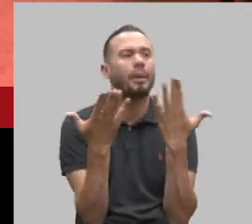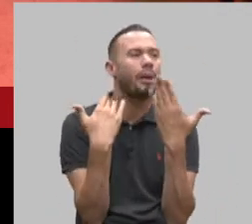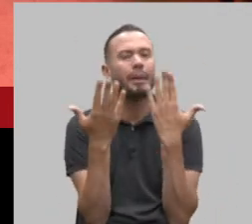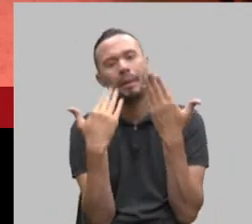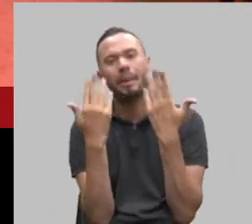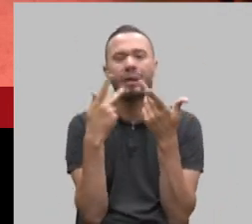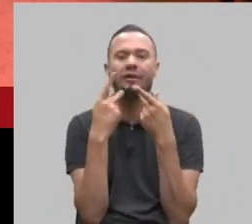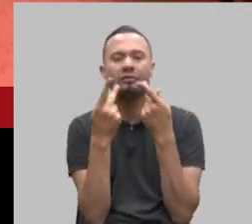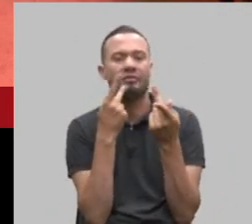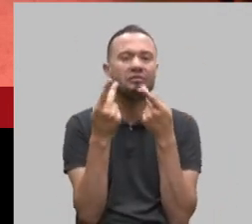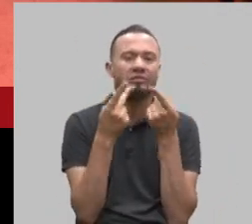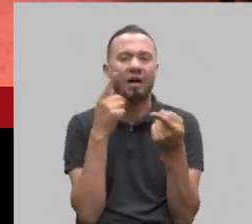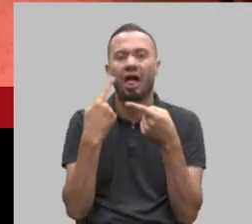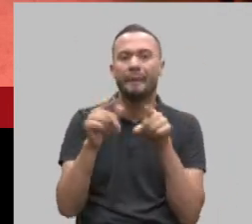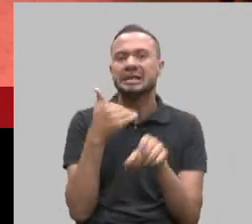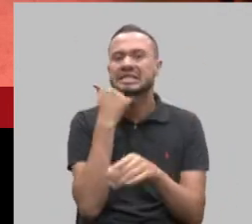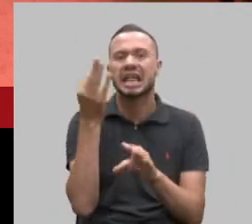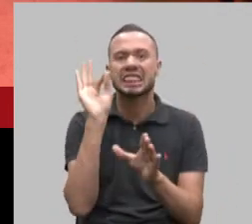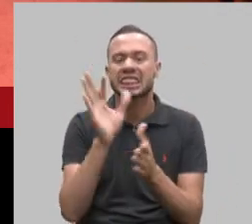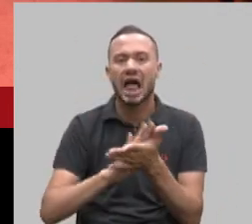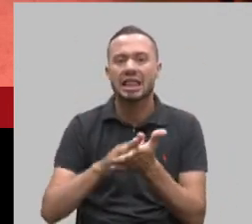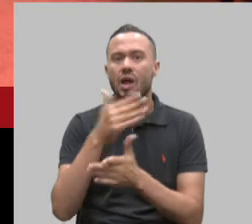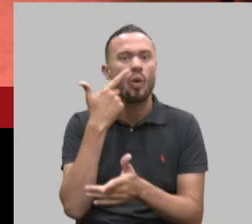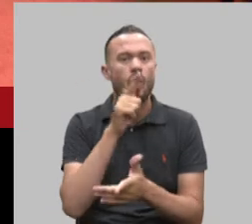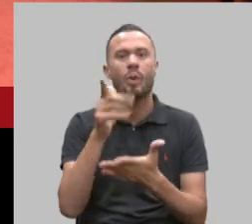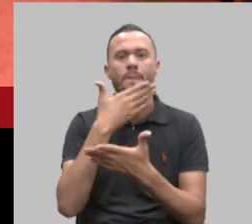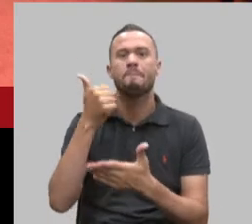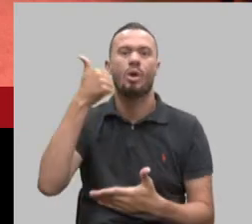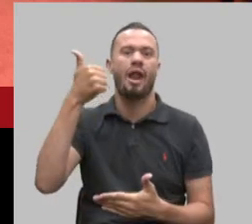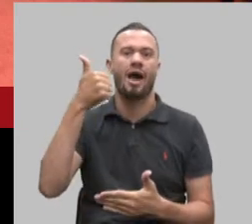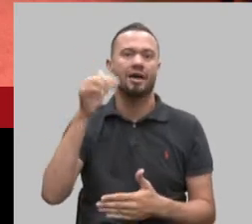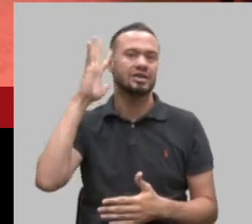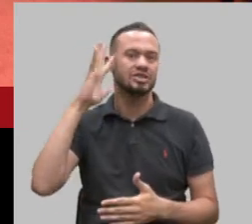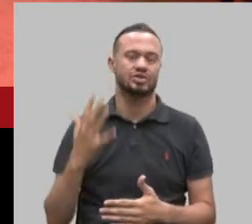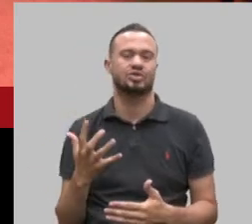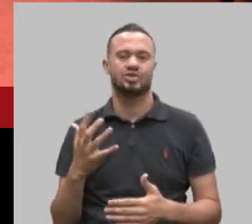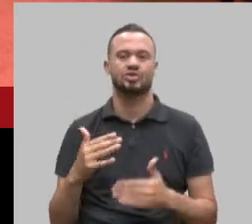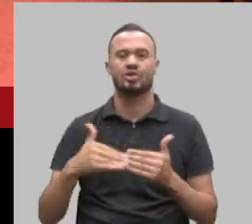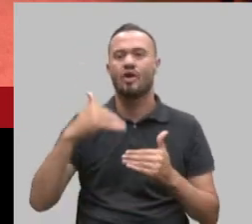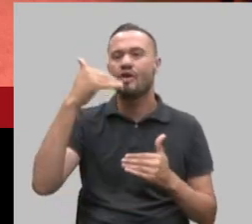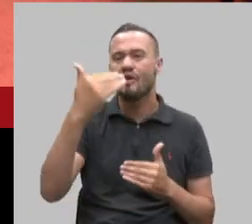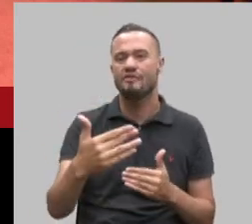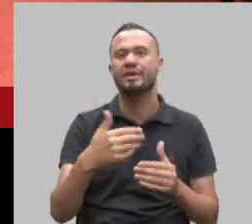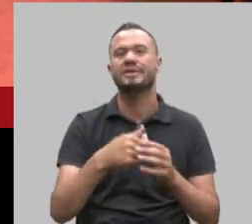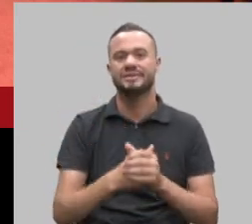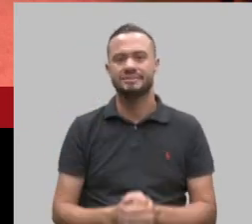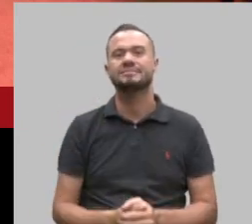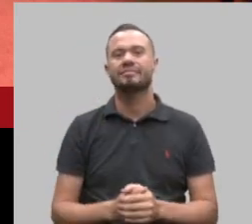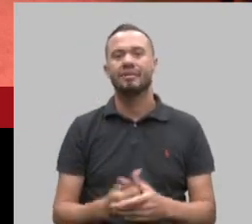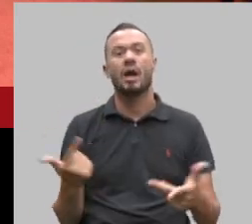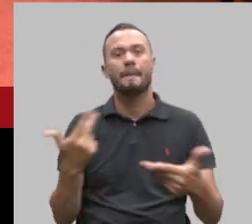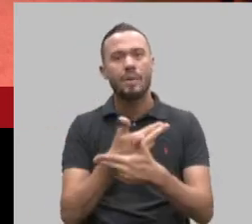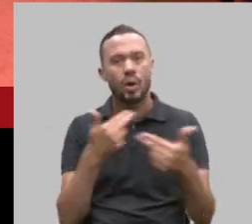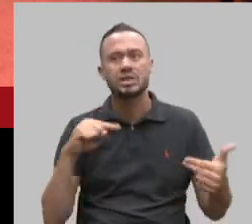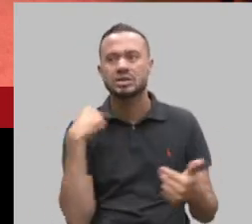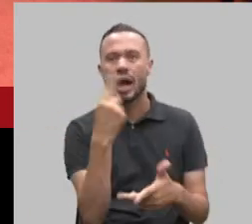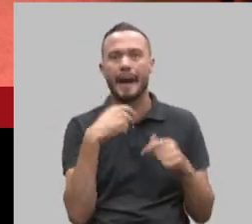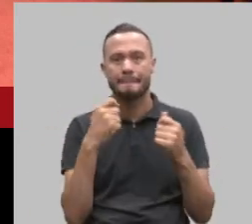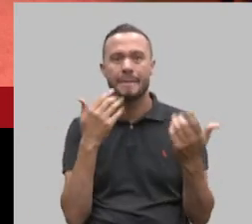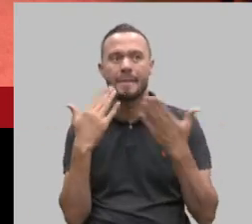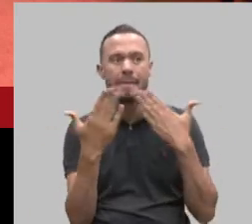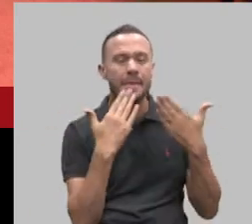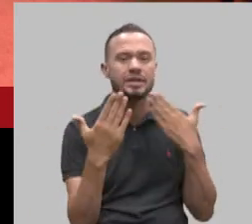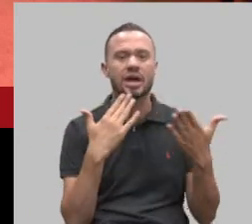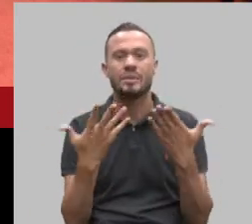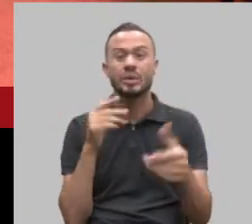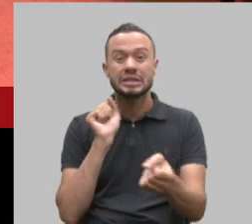ao jovem sendo que a gente não consegue melhorar ela e não consegue avançar Nesse quesito e é uma coisa que a gente devia est debatendo e a gente tá debatendo aqui eu espero que